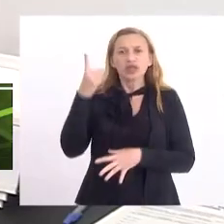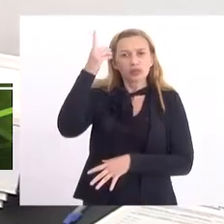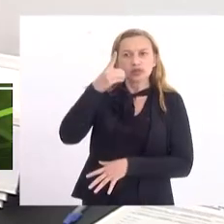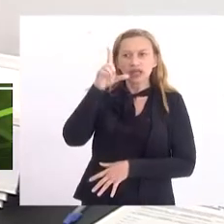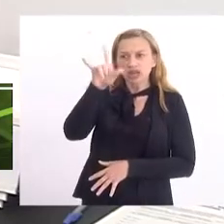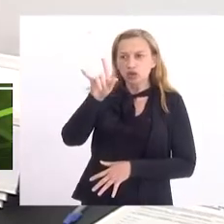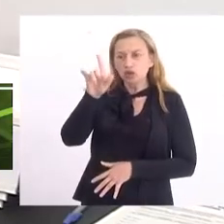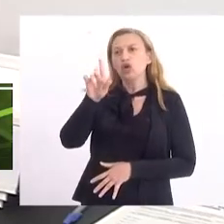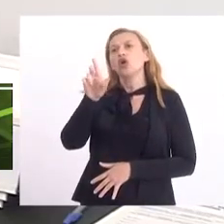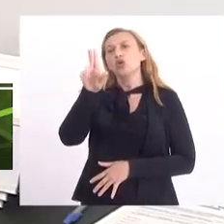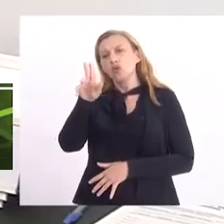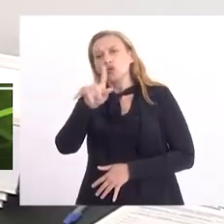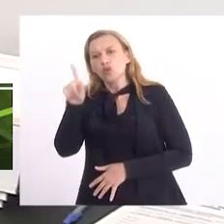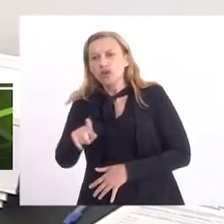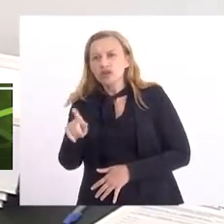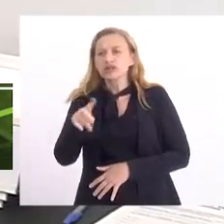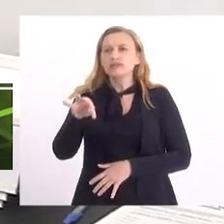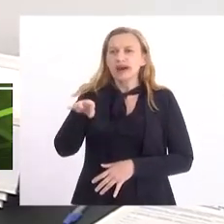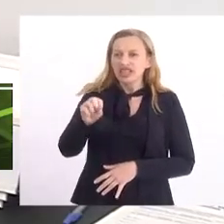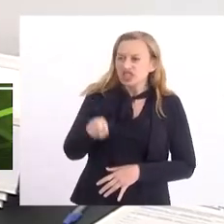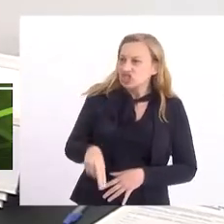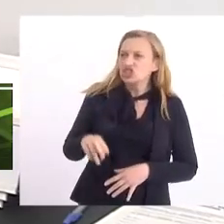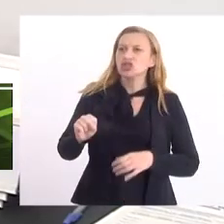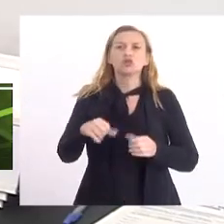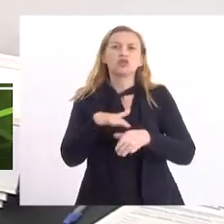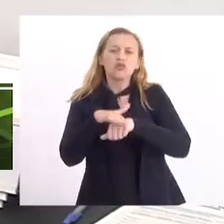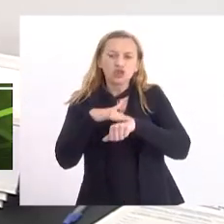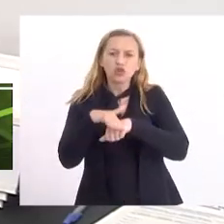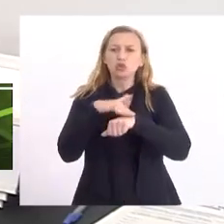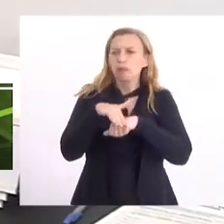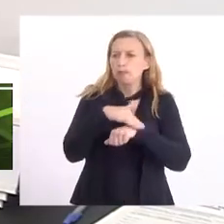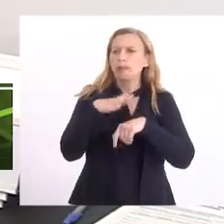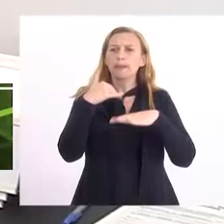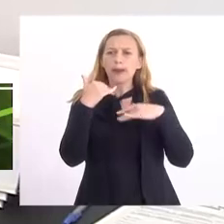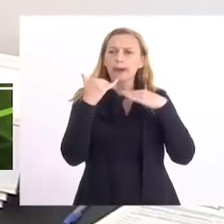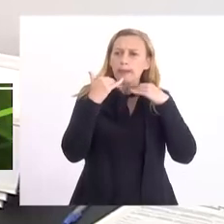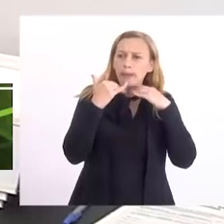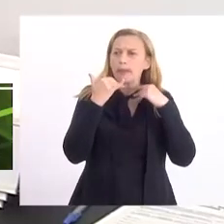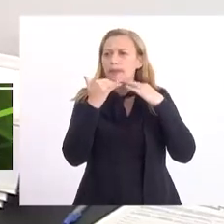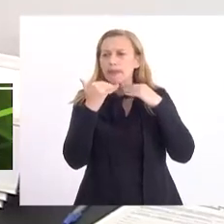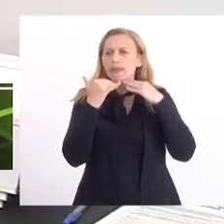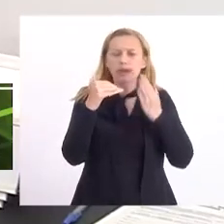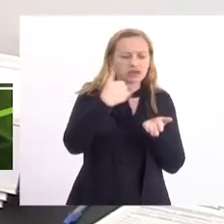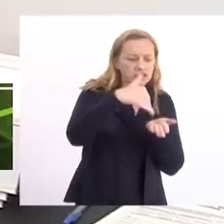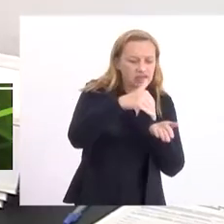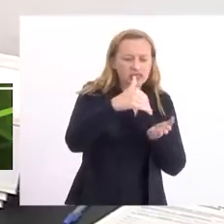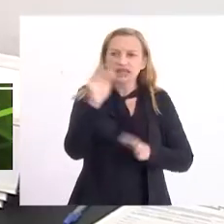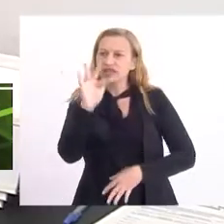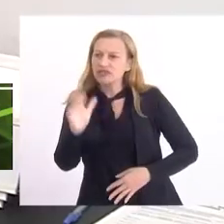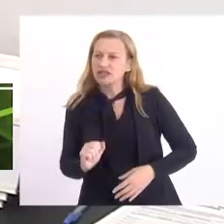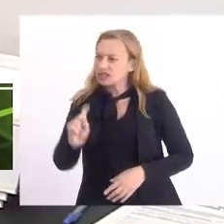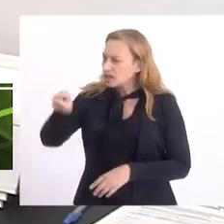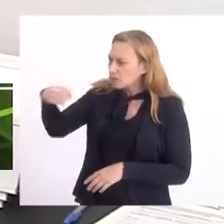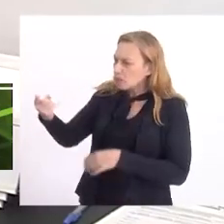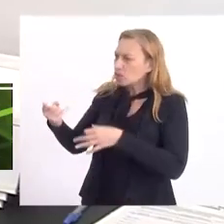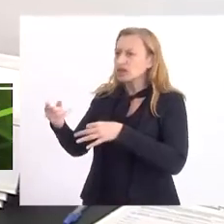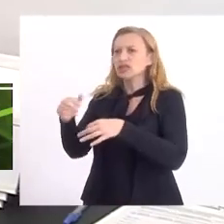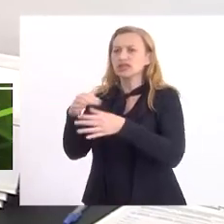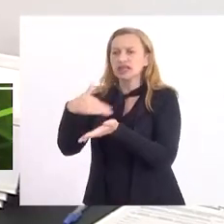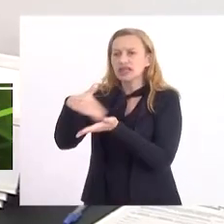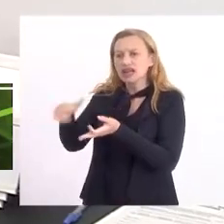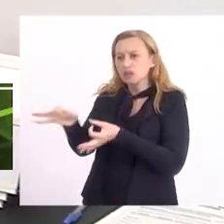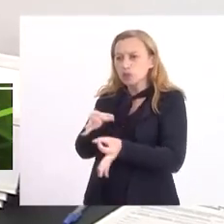Martins fez muito esses bastidores, conversando com o secretário de Fazenda, depois lá com o secretário de